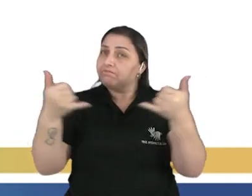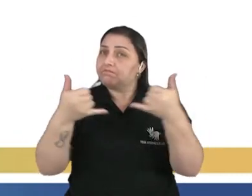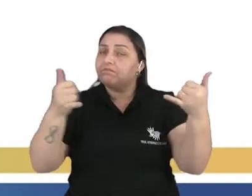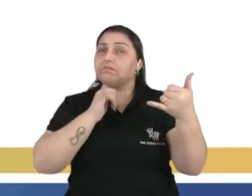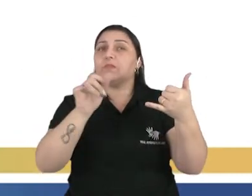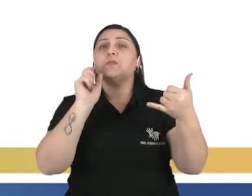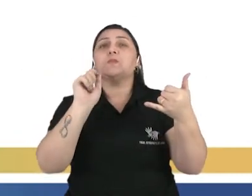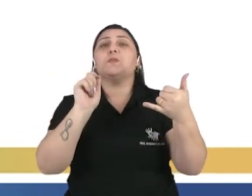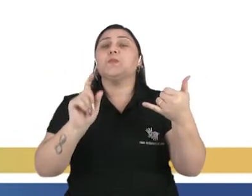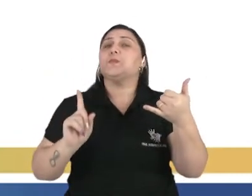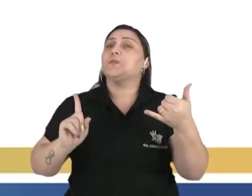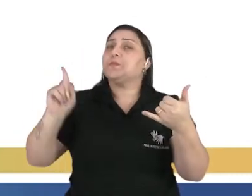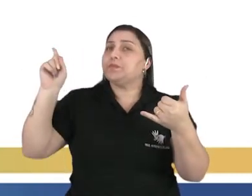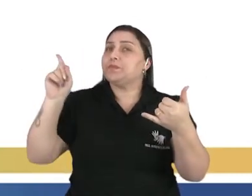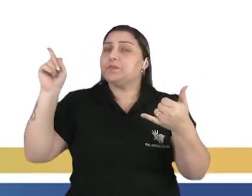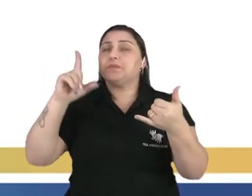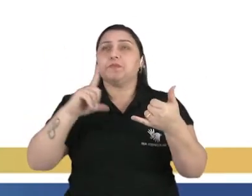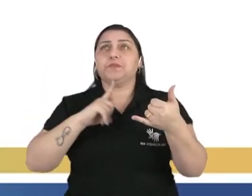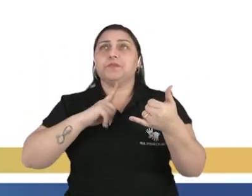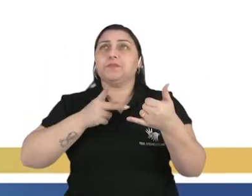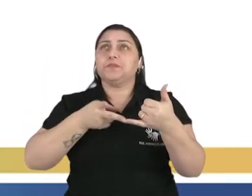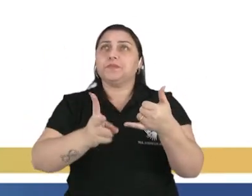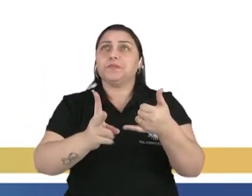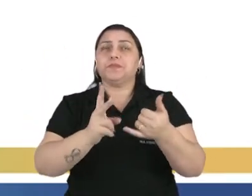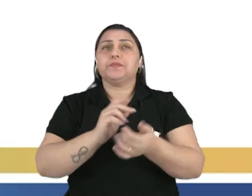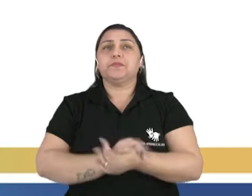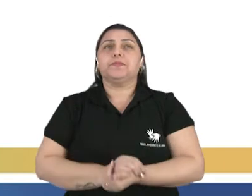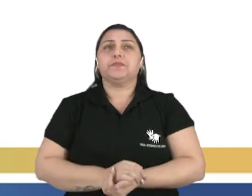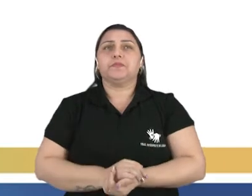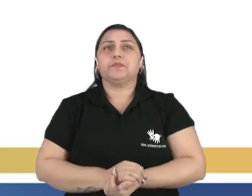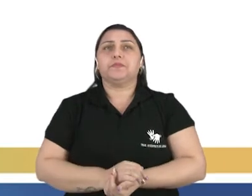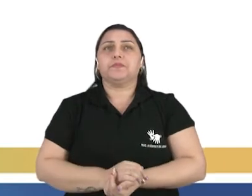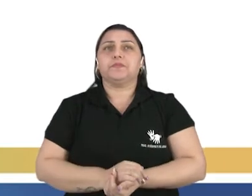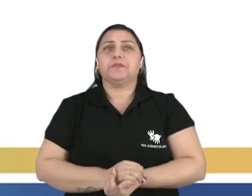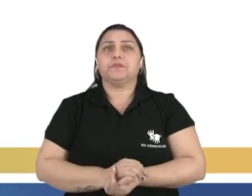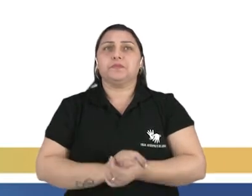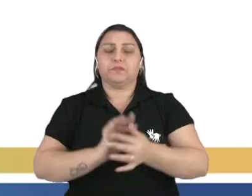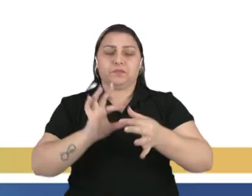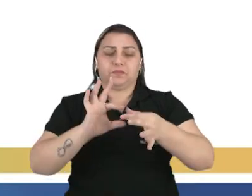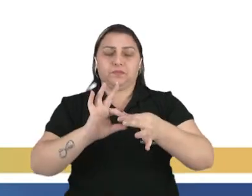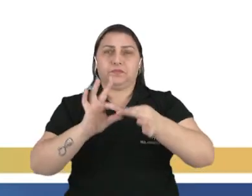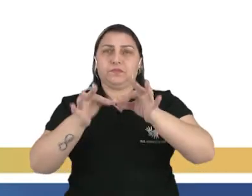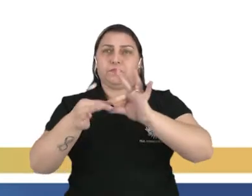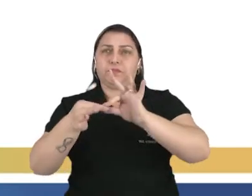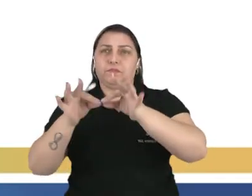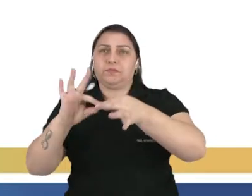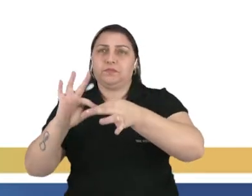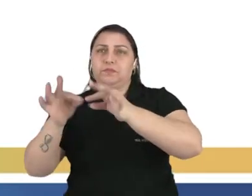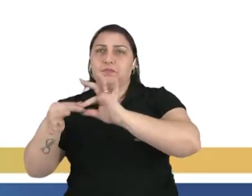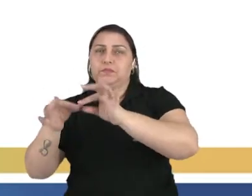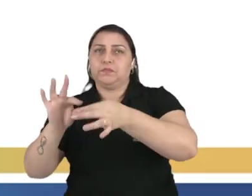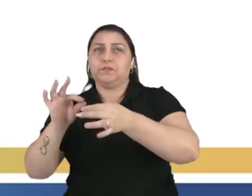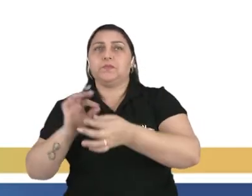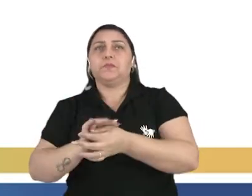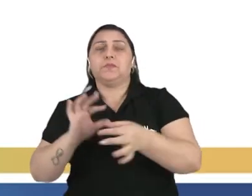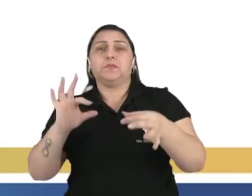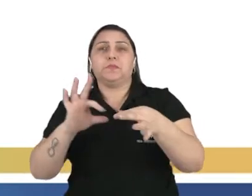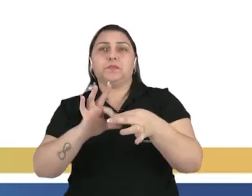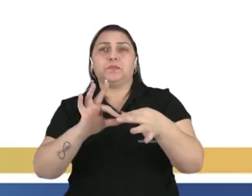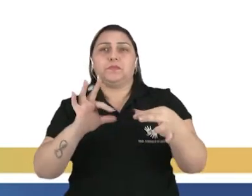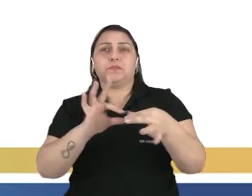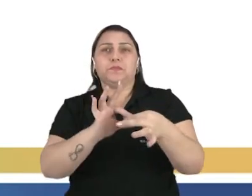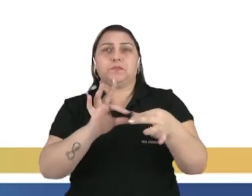o que seria a corrente? Ó, a corrente ela tem continuidades aqui, ó. Então elas têm esses dentinhos aqui onde está um ligado no